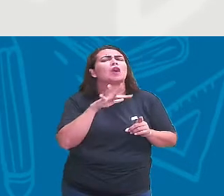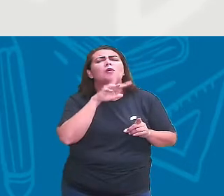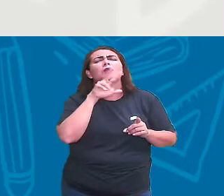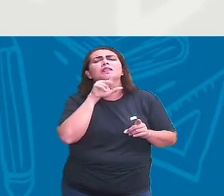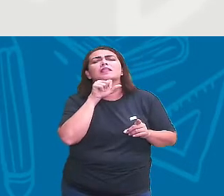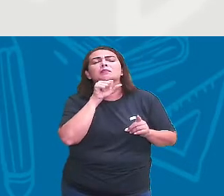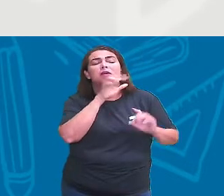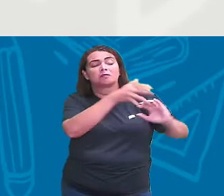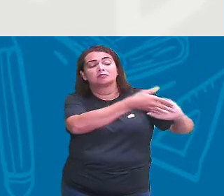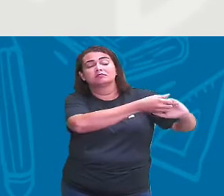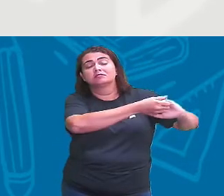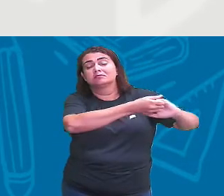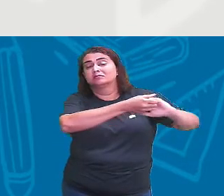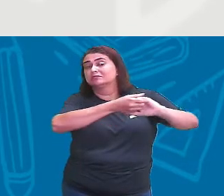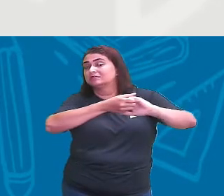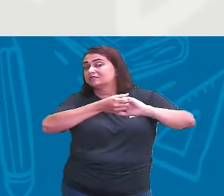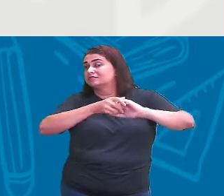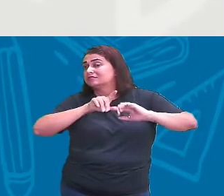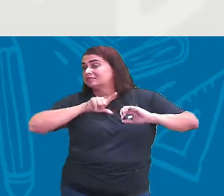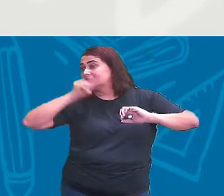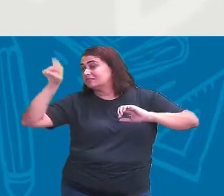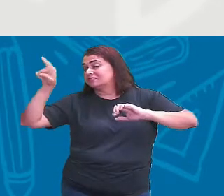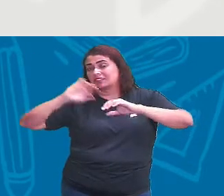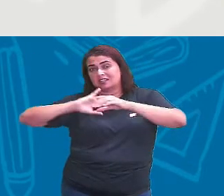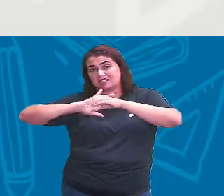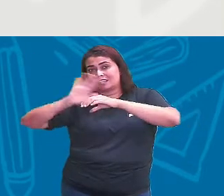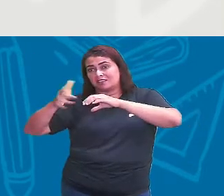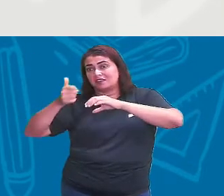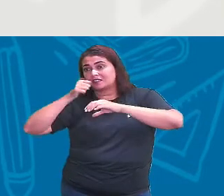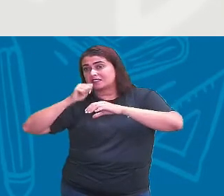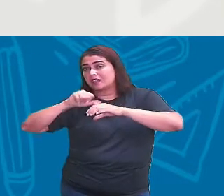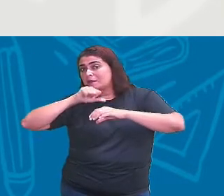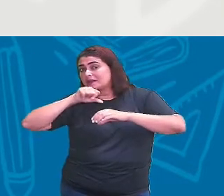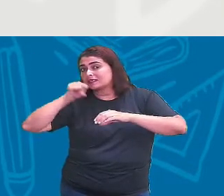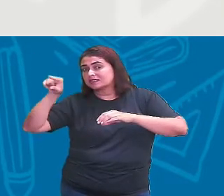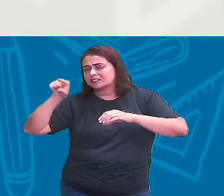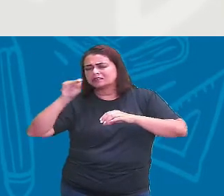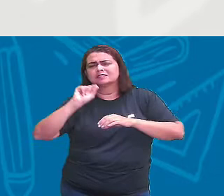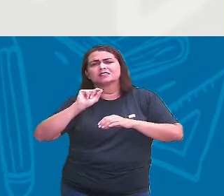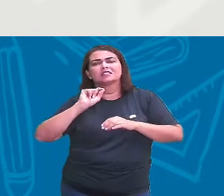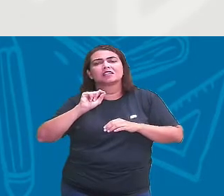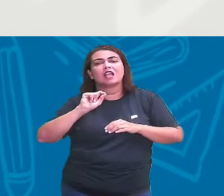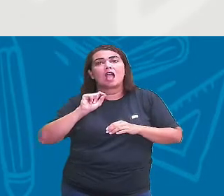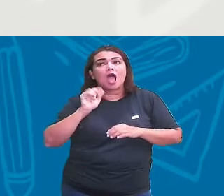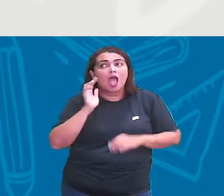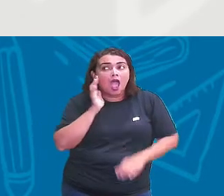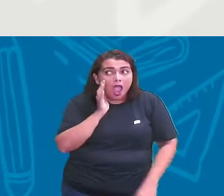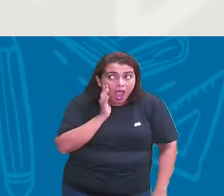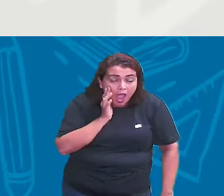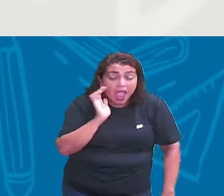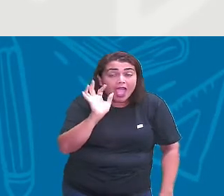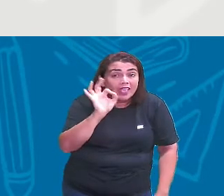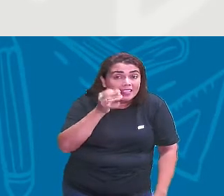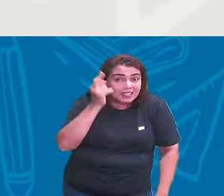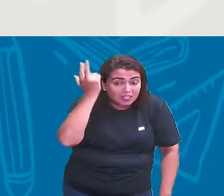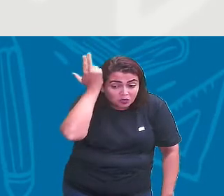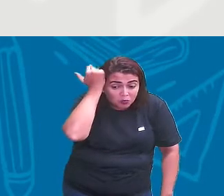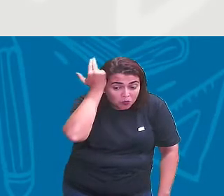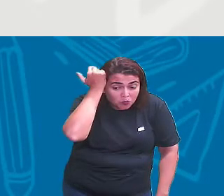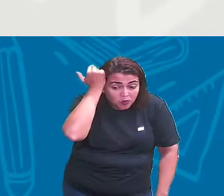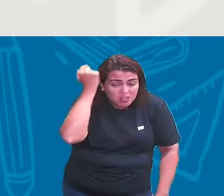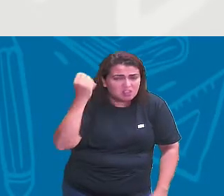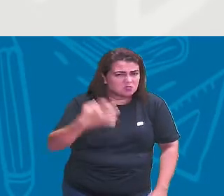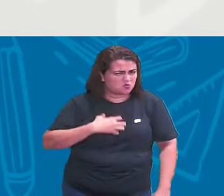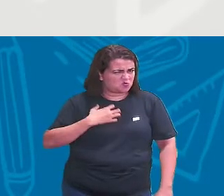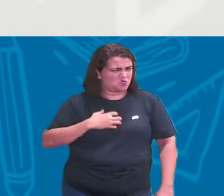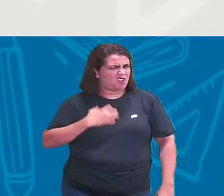pela mão e levou Douglas lá para a caverna onde a mamãe dele tava. Quem foi esse bichinho? Foi o coelho. O coelho já tava retado,